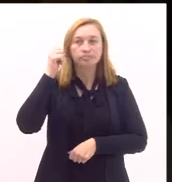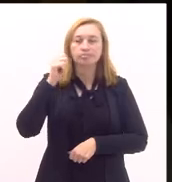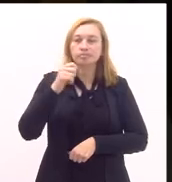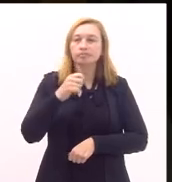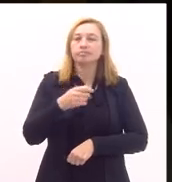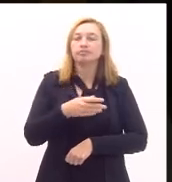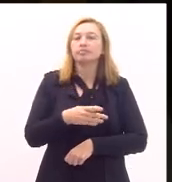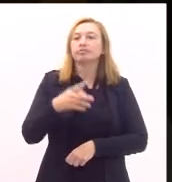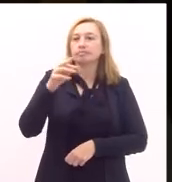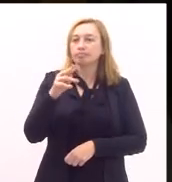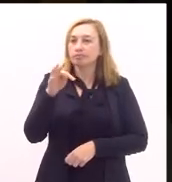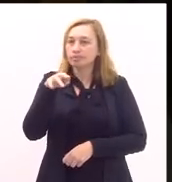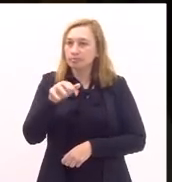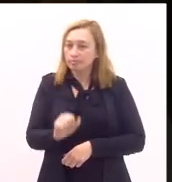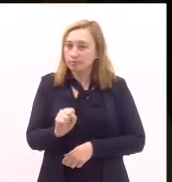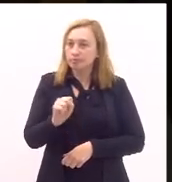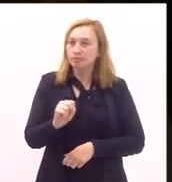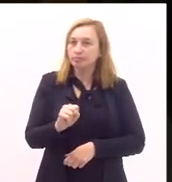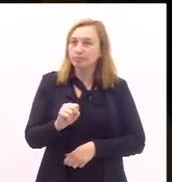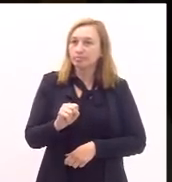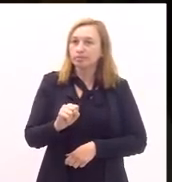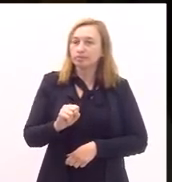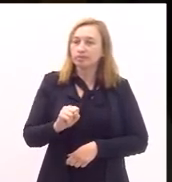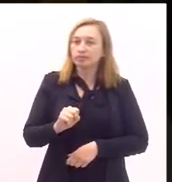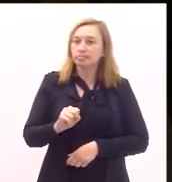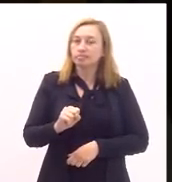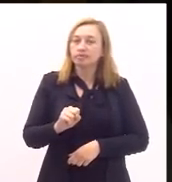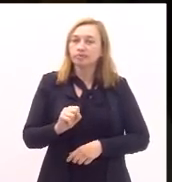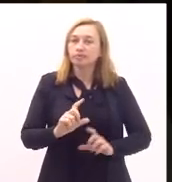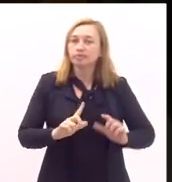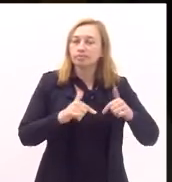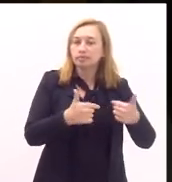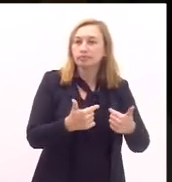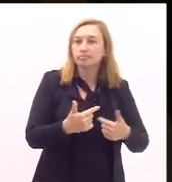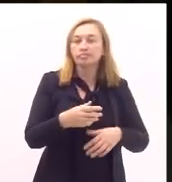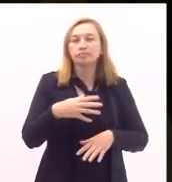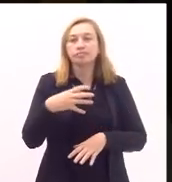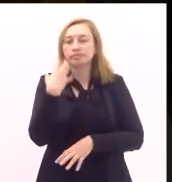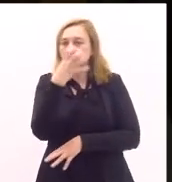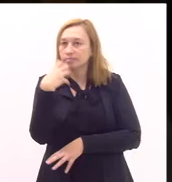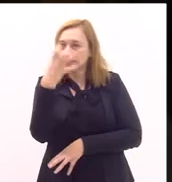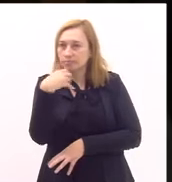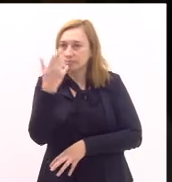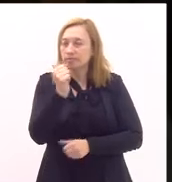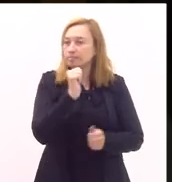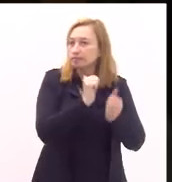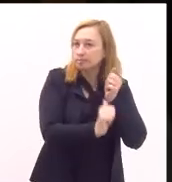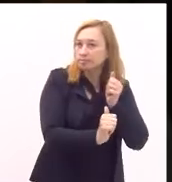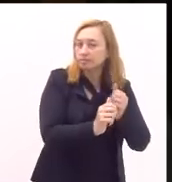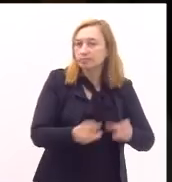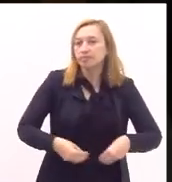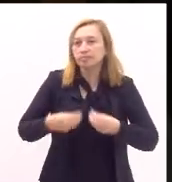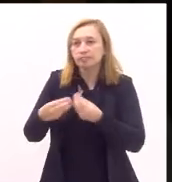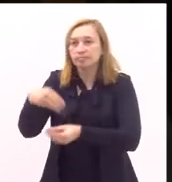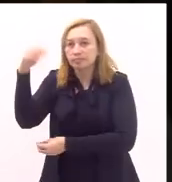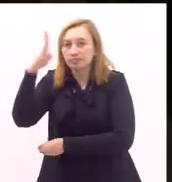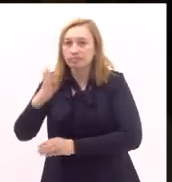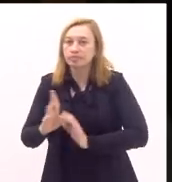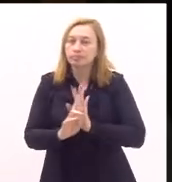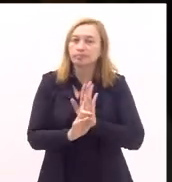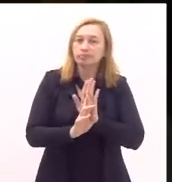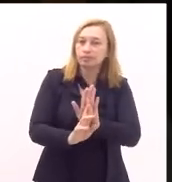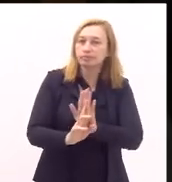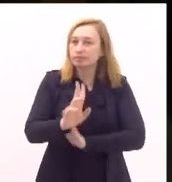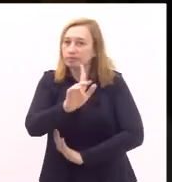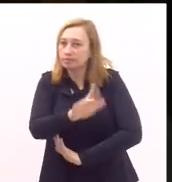pretos e os mulatos que comandam a nossa música o nosso Esporte que dão ao Brasil uma representação